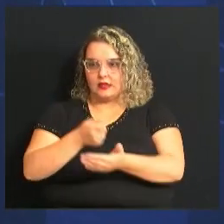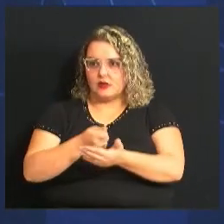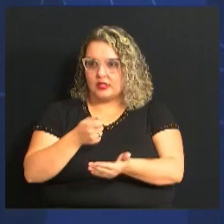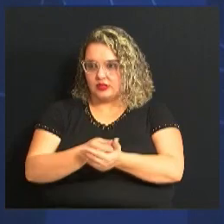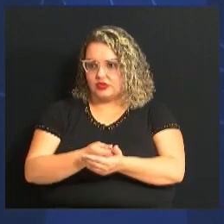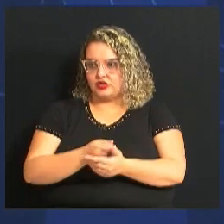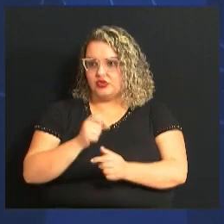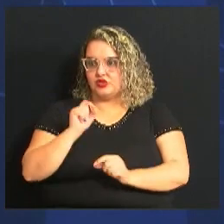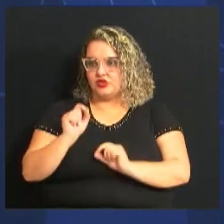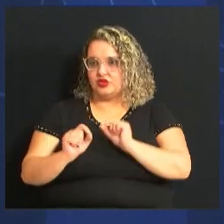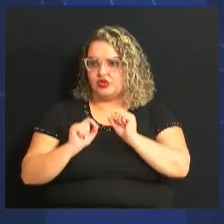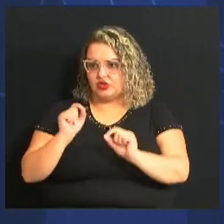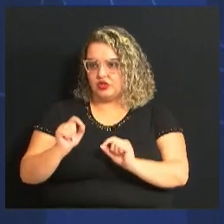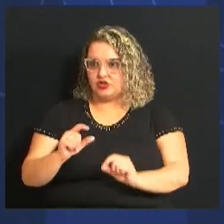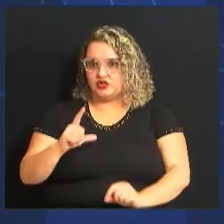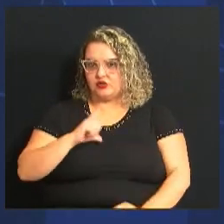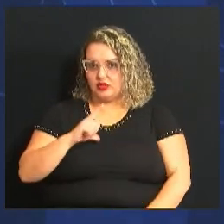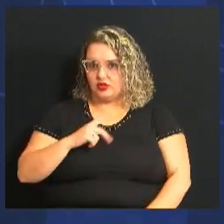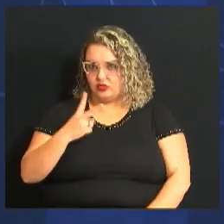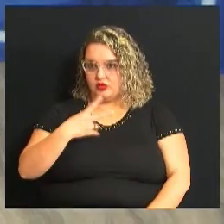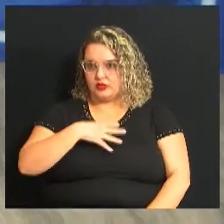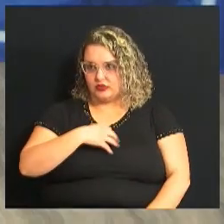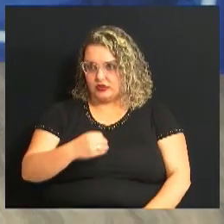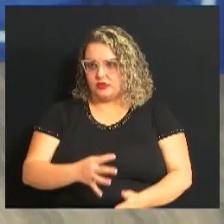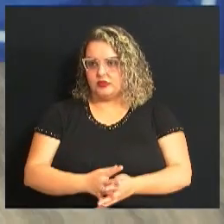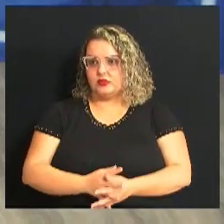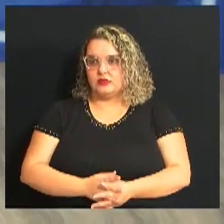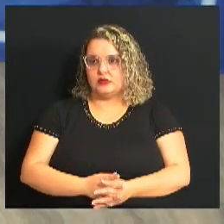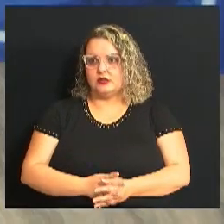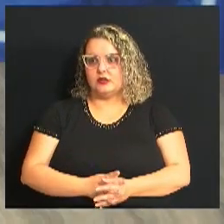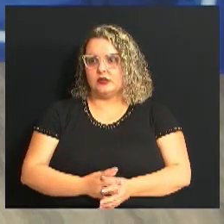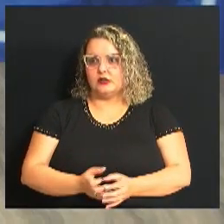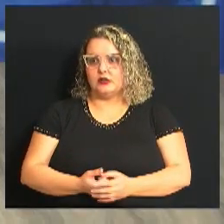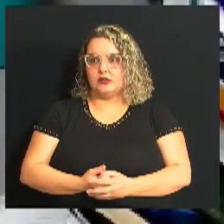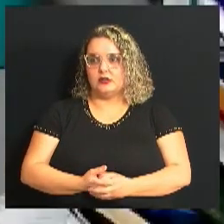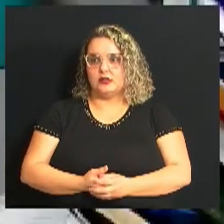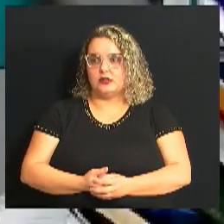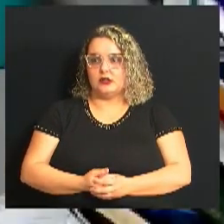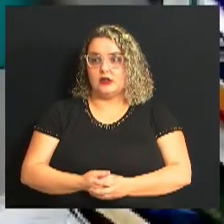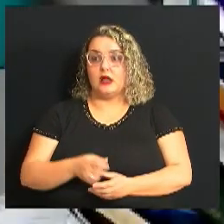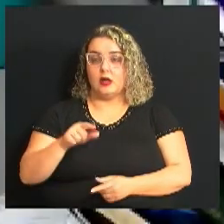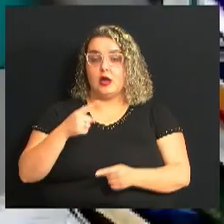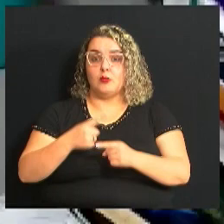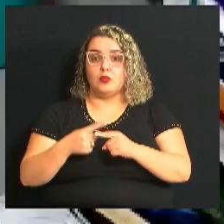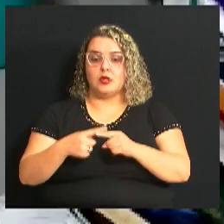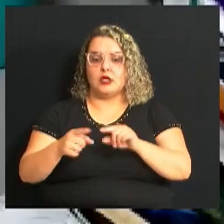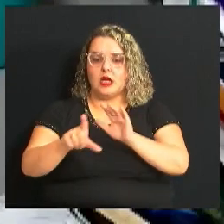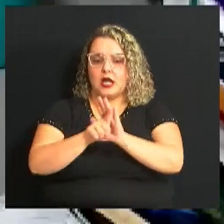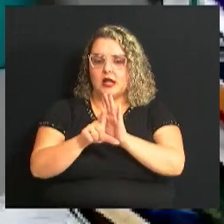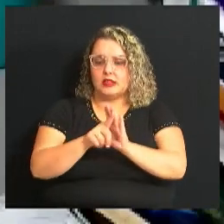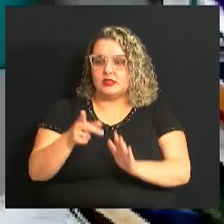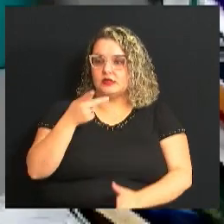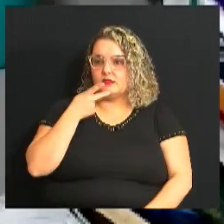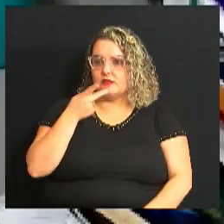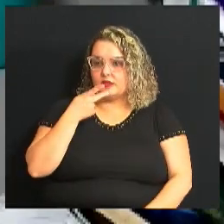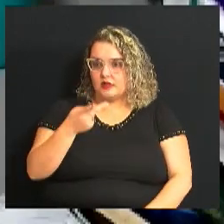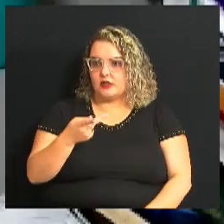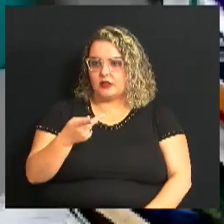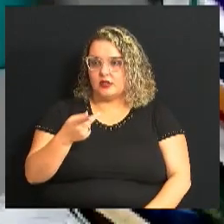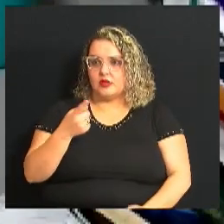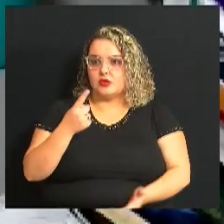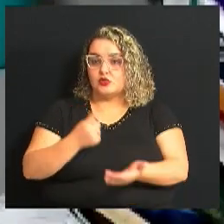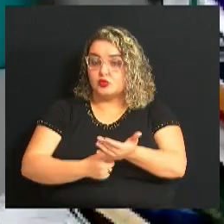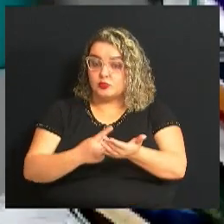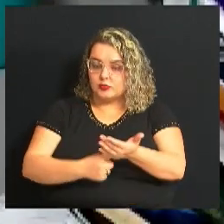já tiver pelo menos 2 filhos? É porque a legislação fala sobre cumprimento de